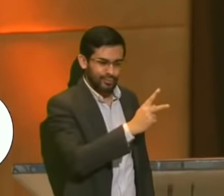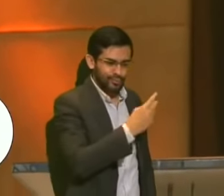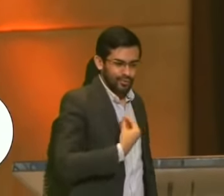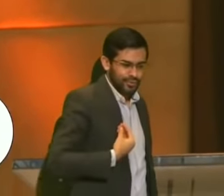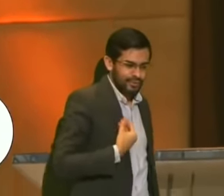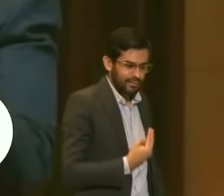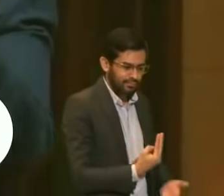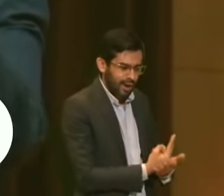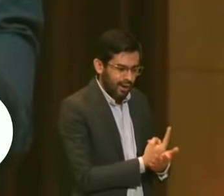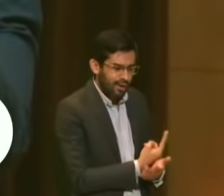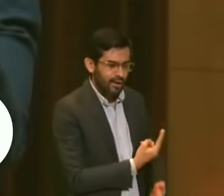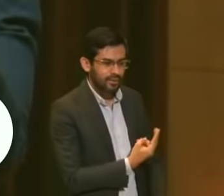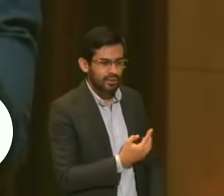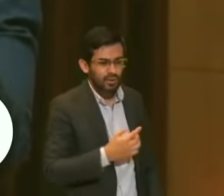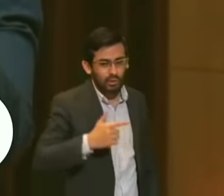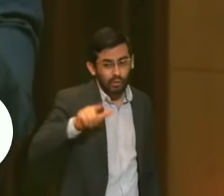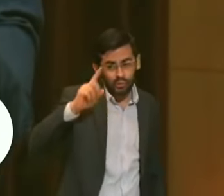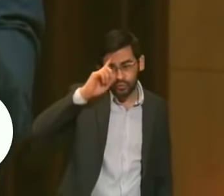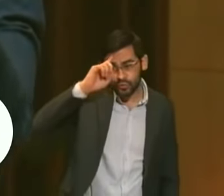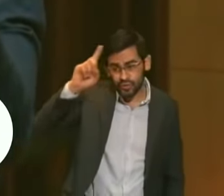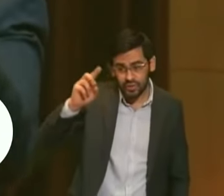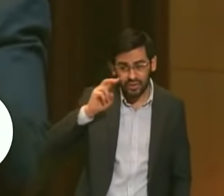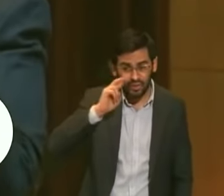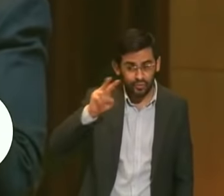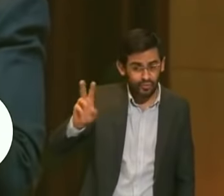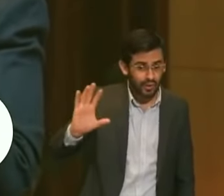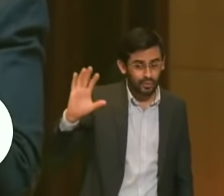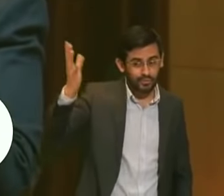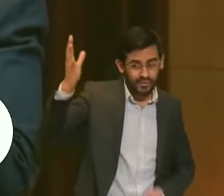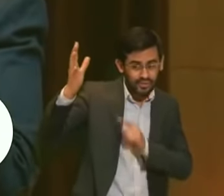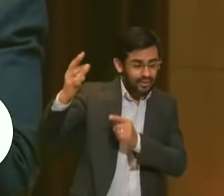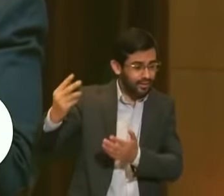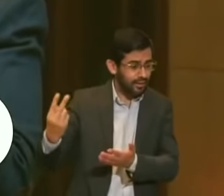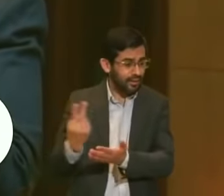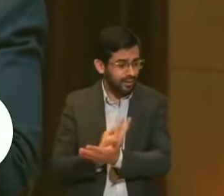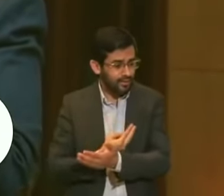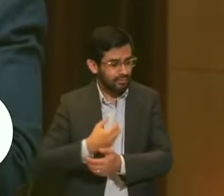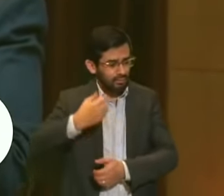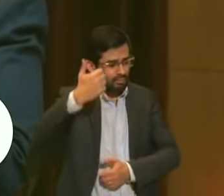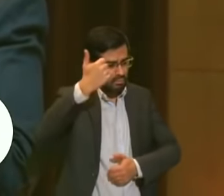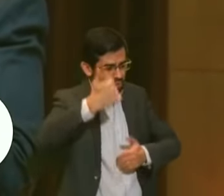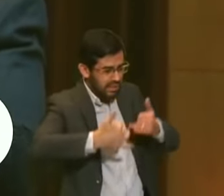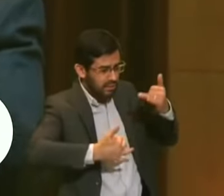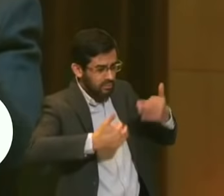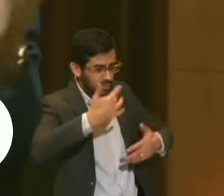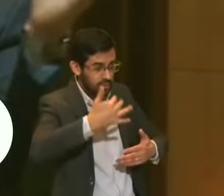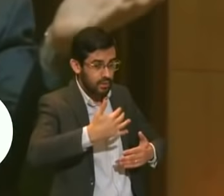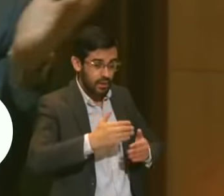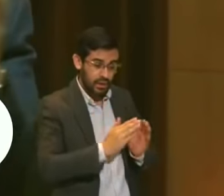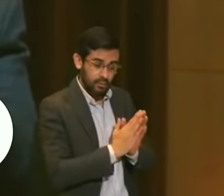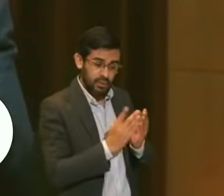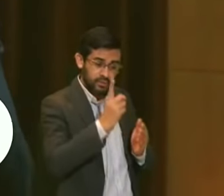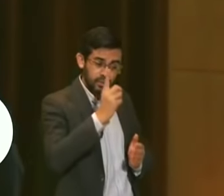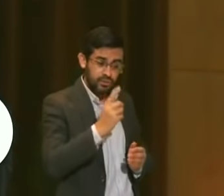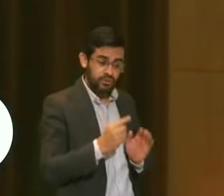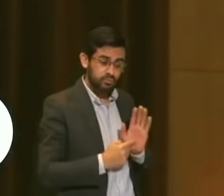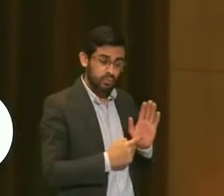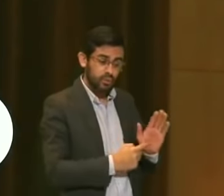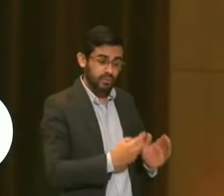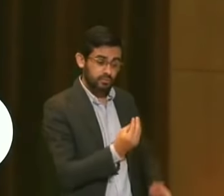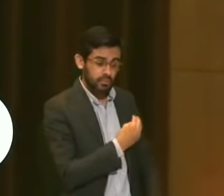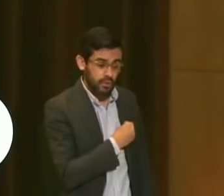vida. Outro dia em tal lugar eu vi acontecer isso, isso, isso. A Bíblia diz que isso é